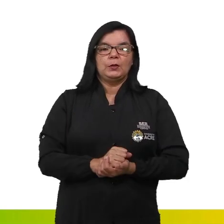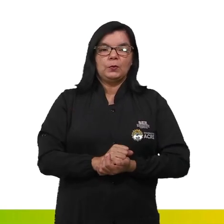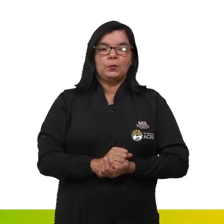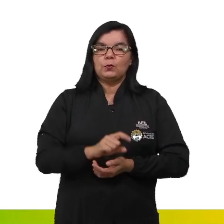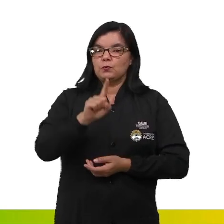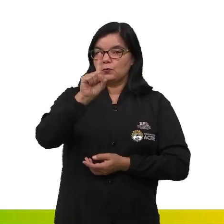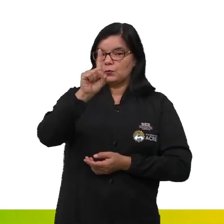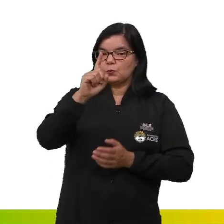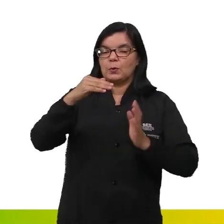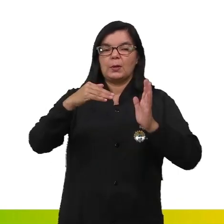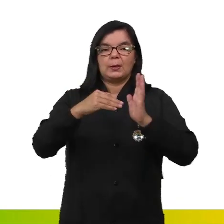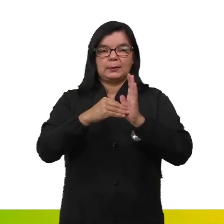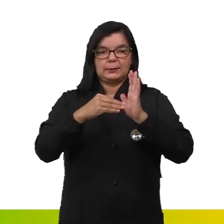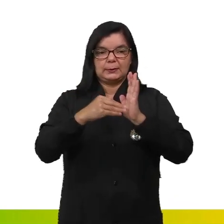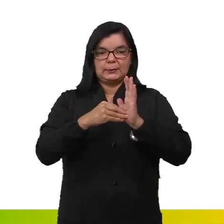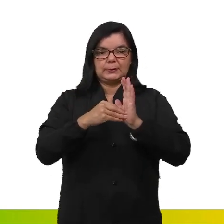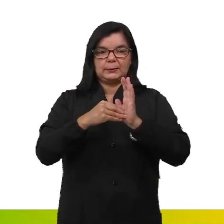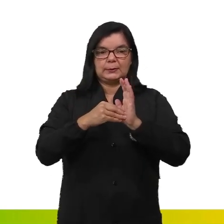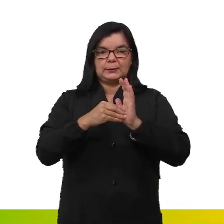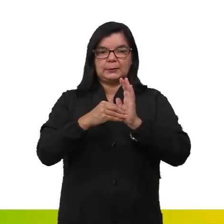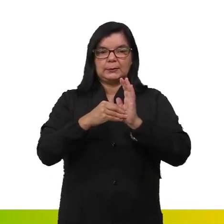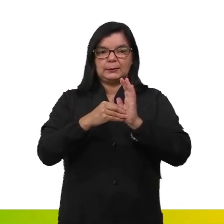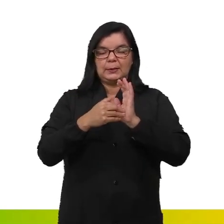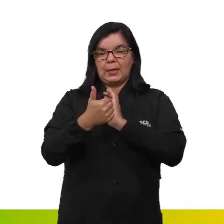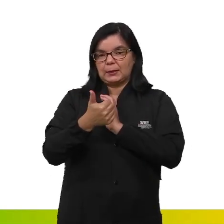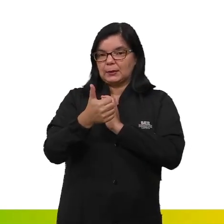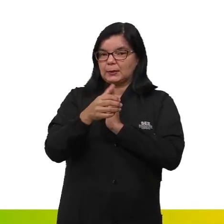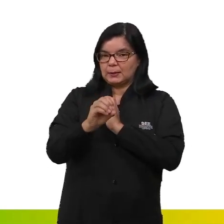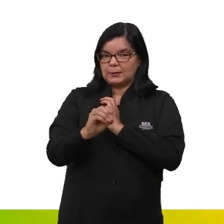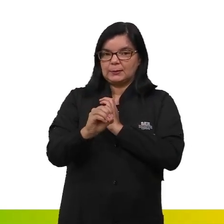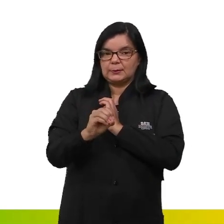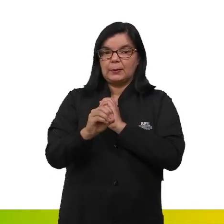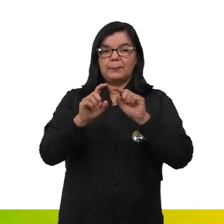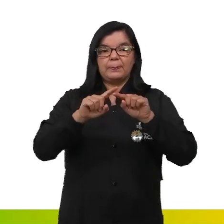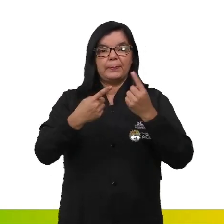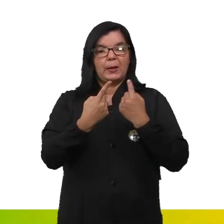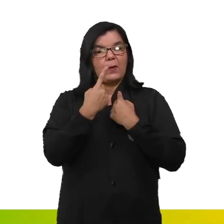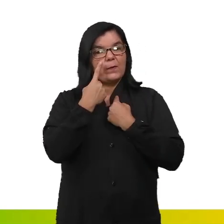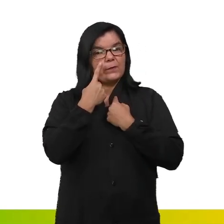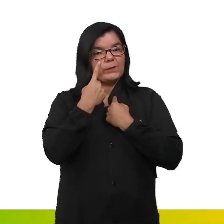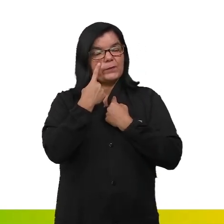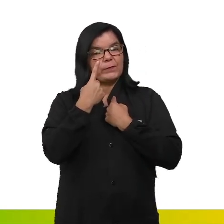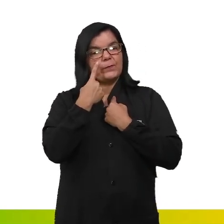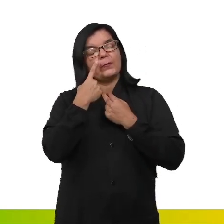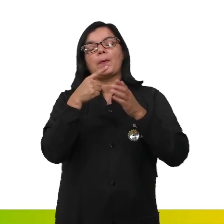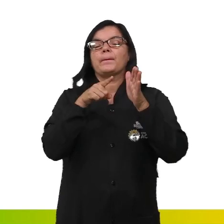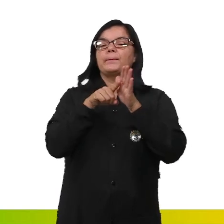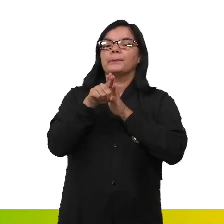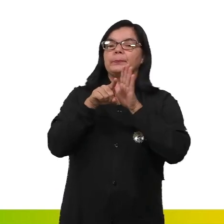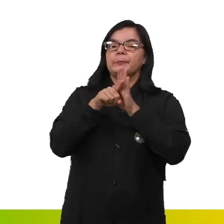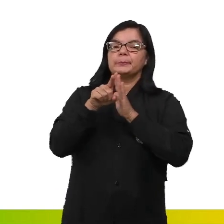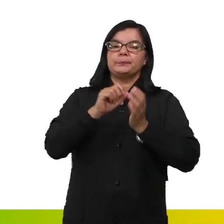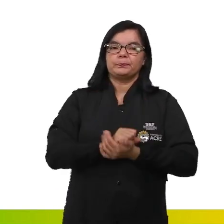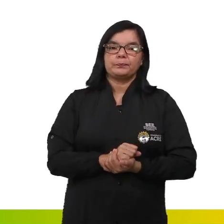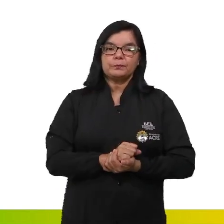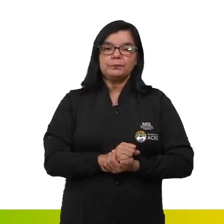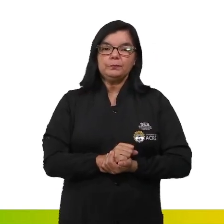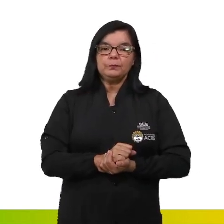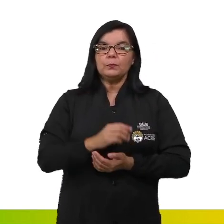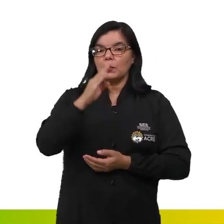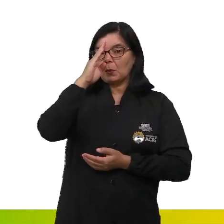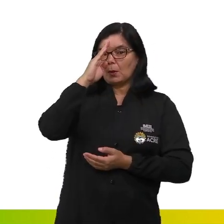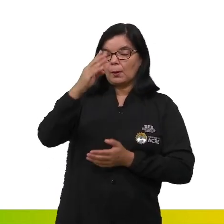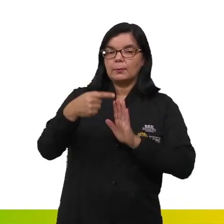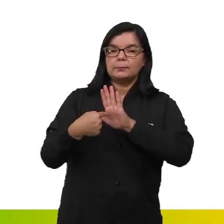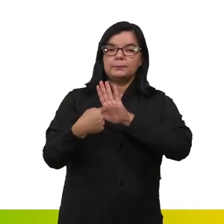entre 1 até a posição 10. Mas vamos ao comando da questão. Diz o seguinte: